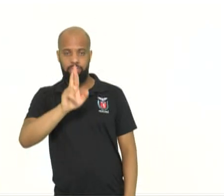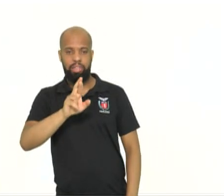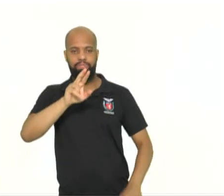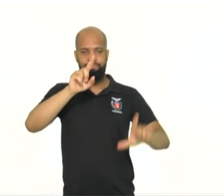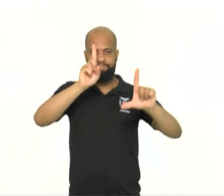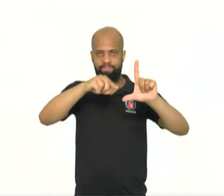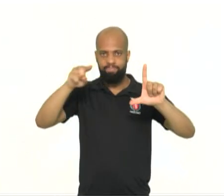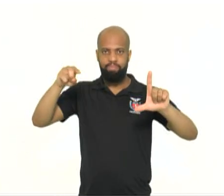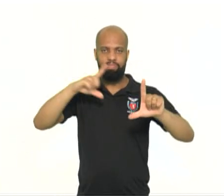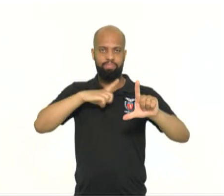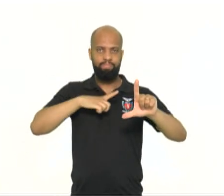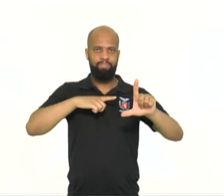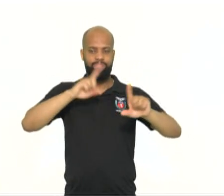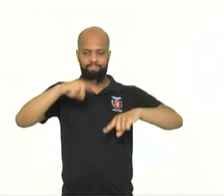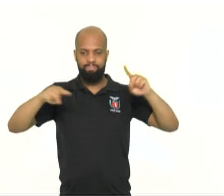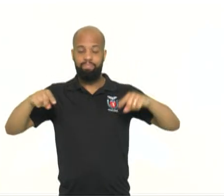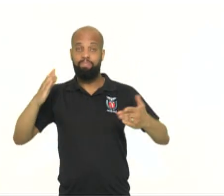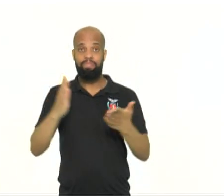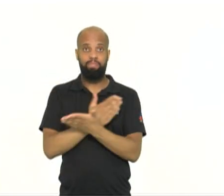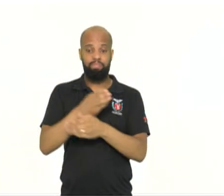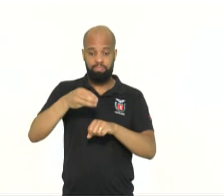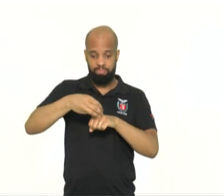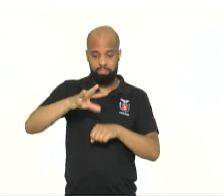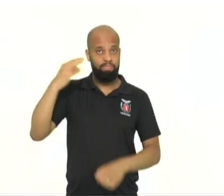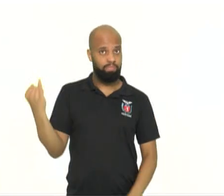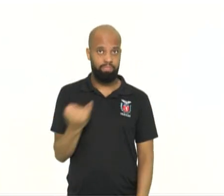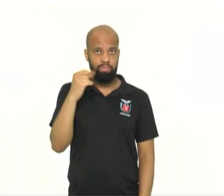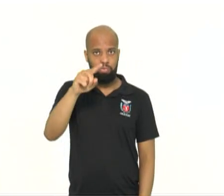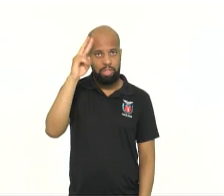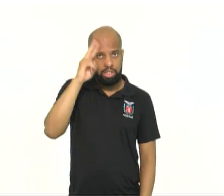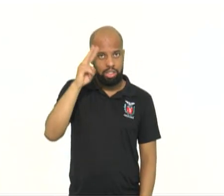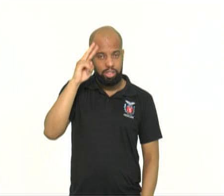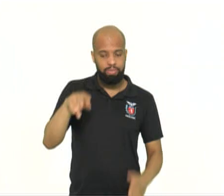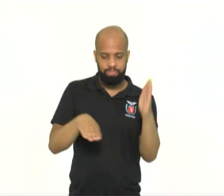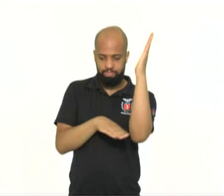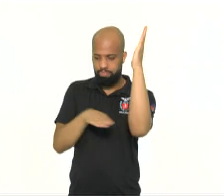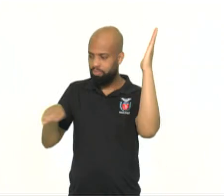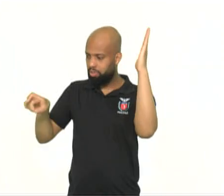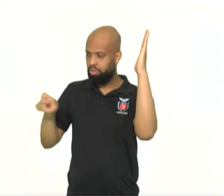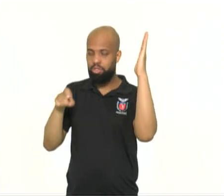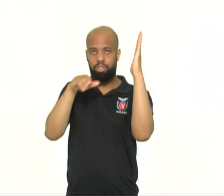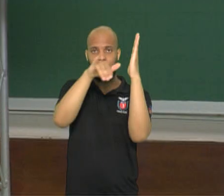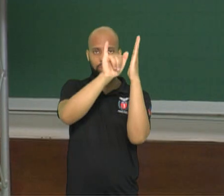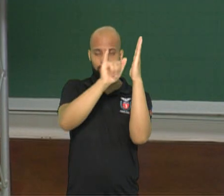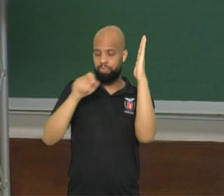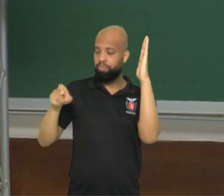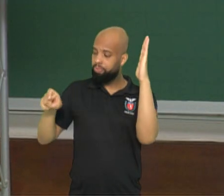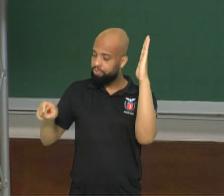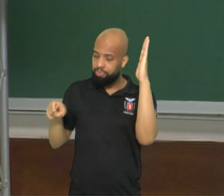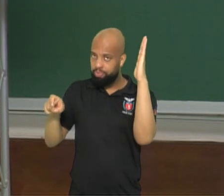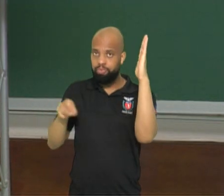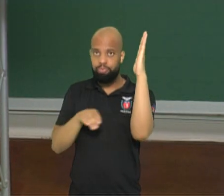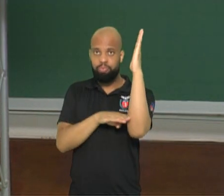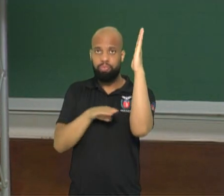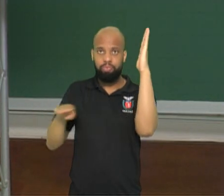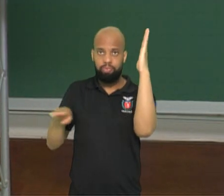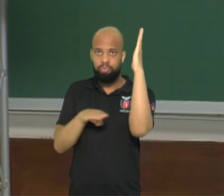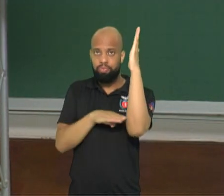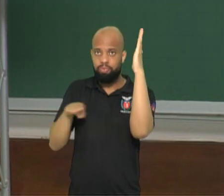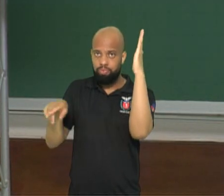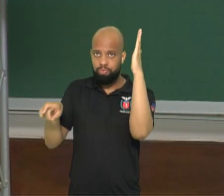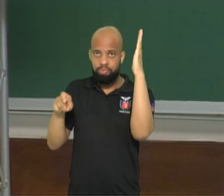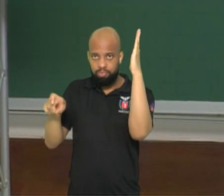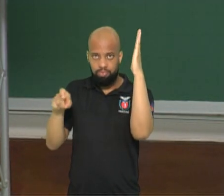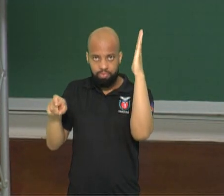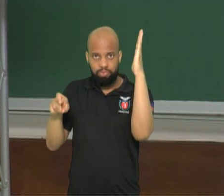variação. Algumas dicas importantes. Vocês lembram lá do eixo cartesiano? Então, o eixo X, o eixo horizontal, eixo